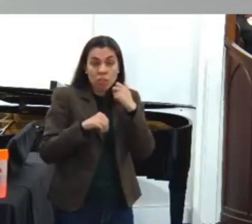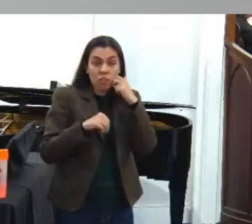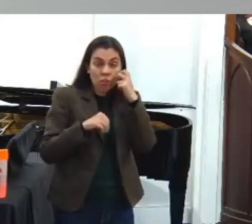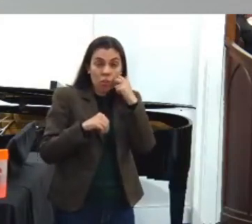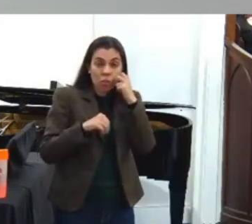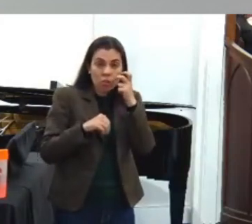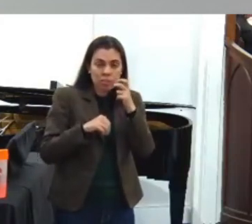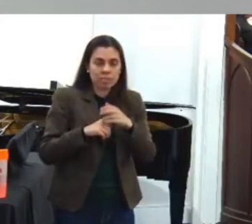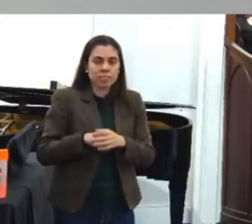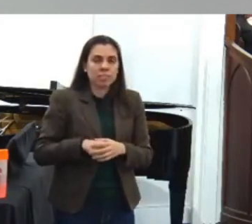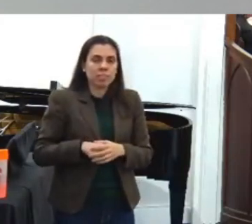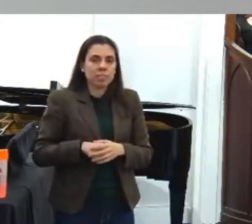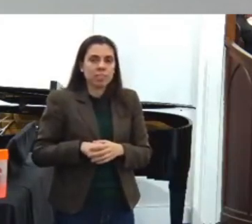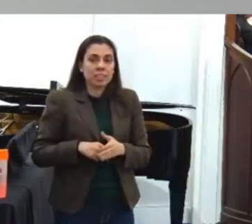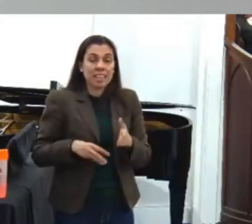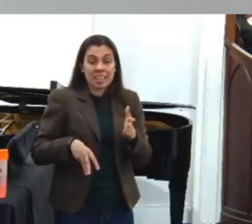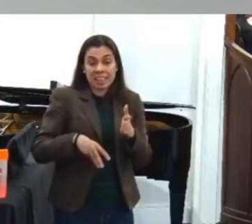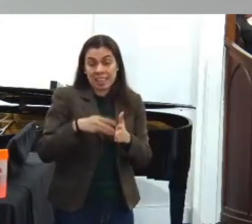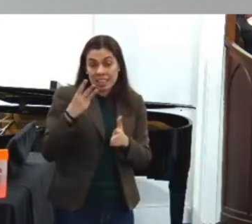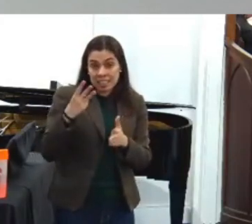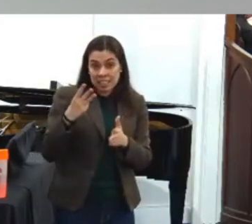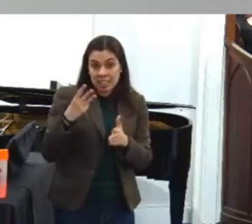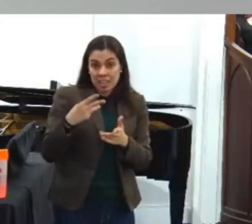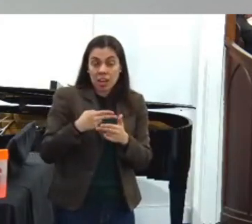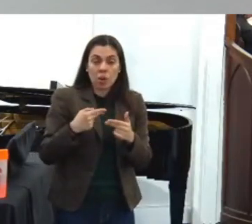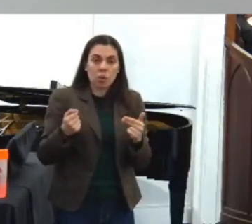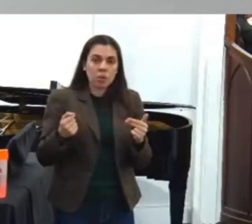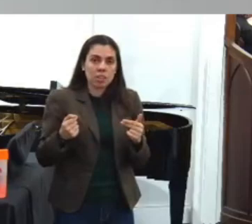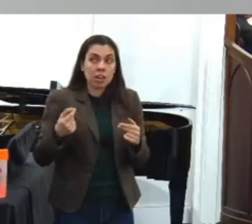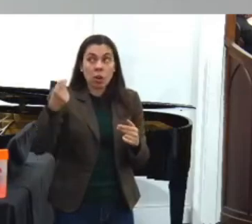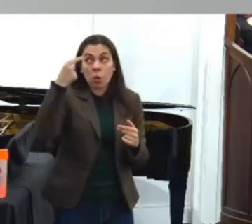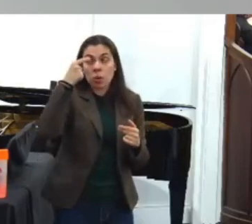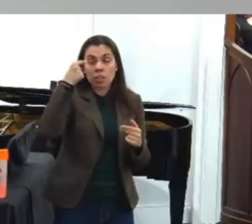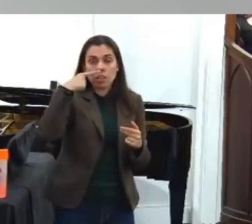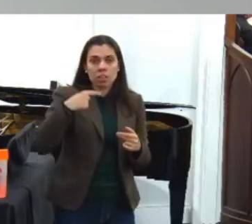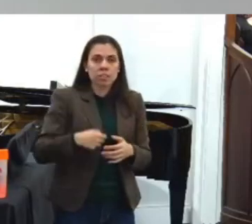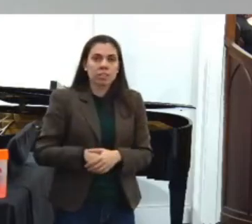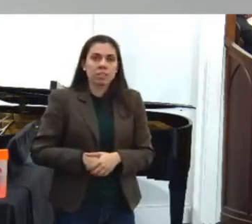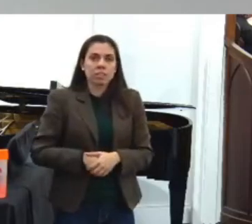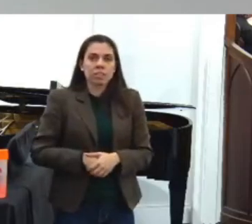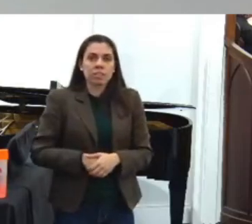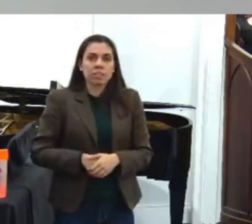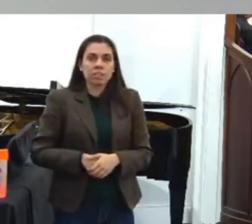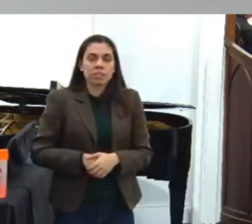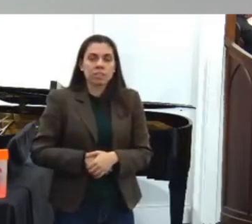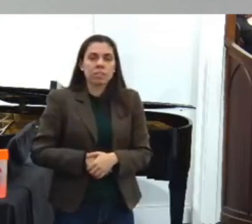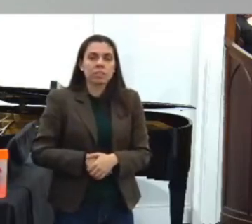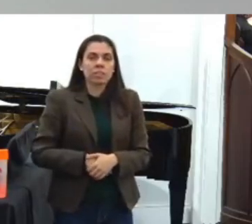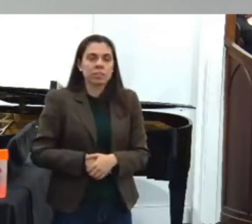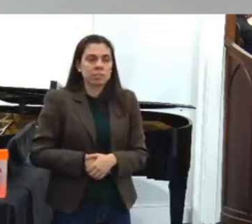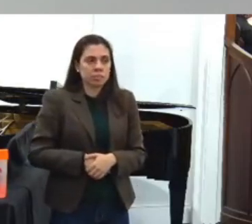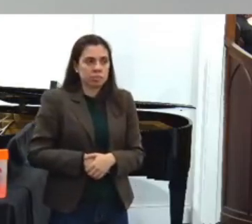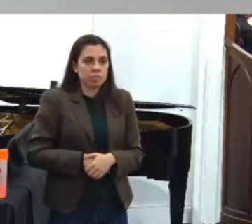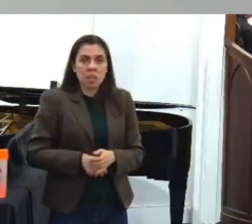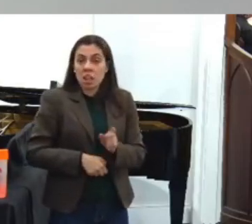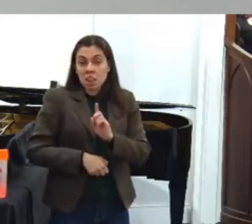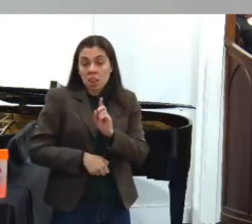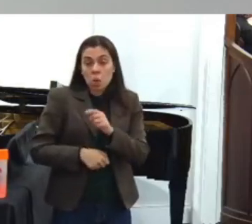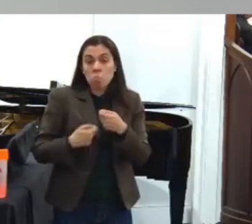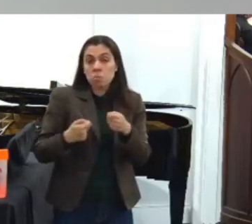Comprem de mim. De quem? De Cristo. De Cristo. Comprem sem